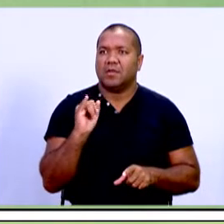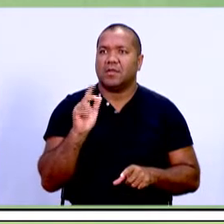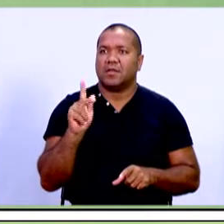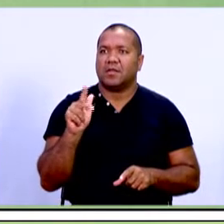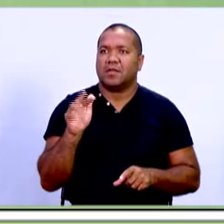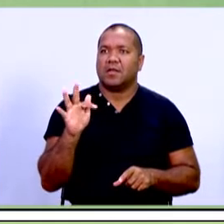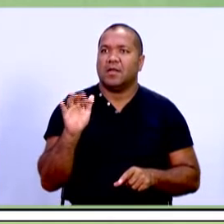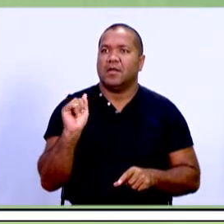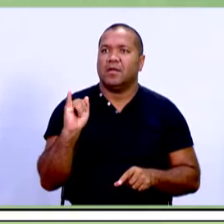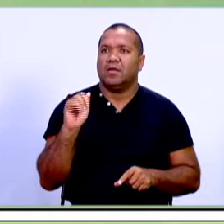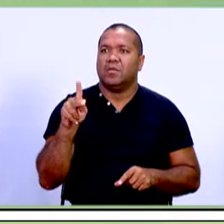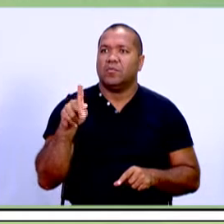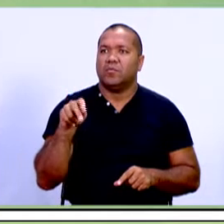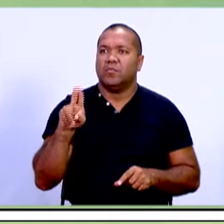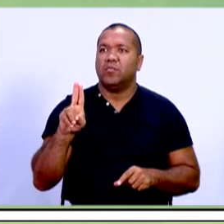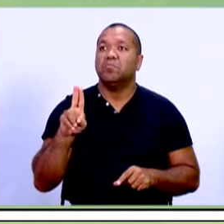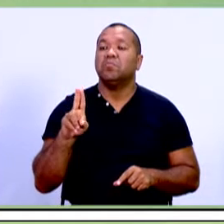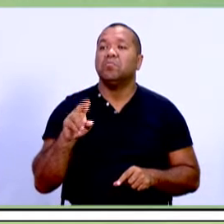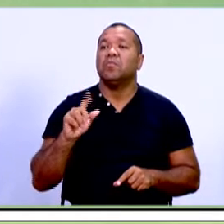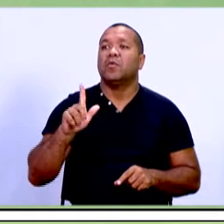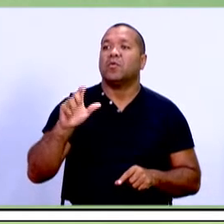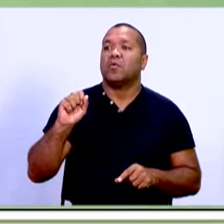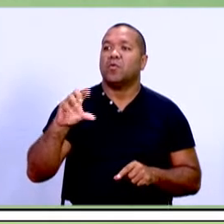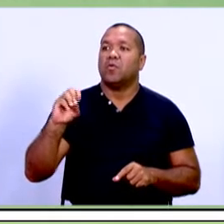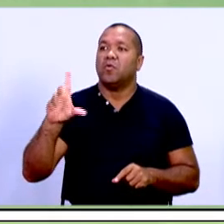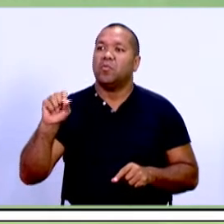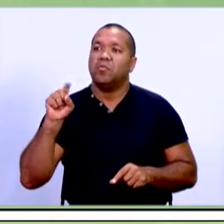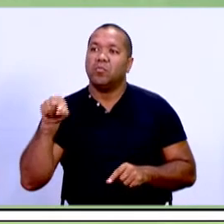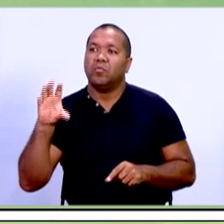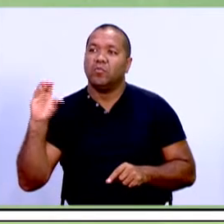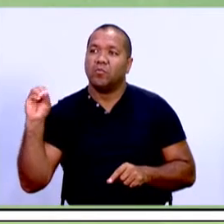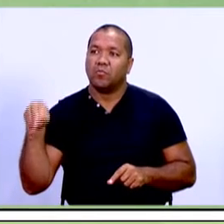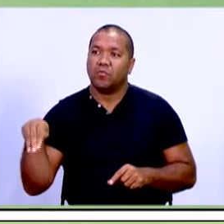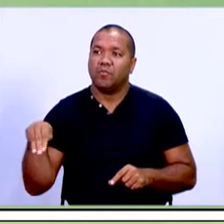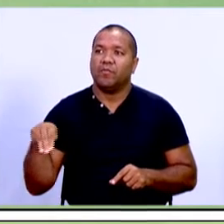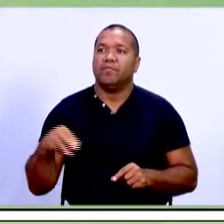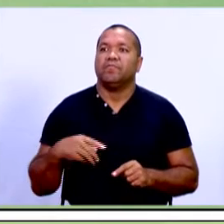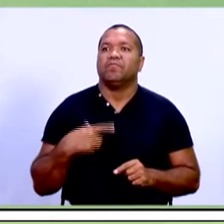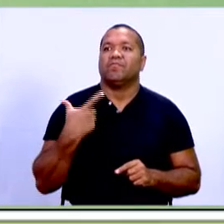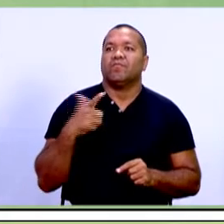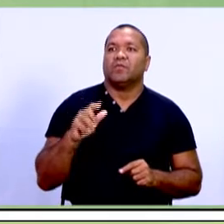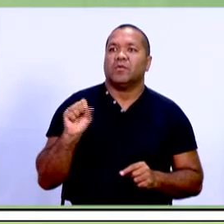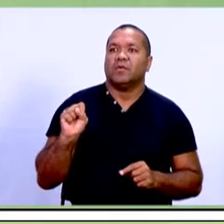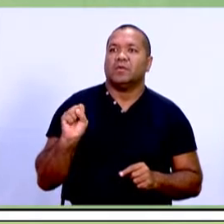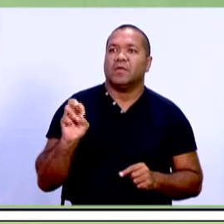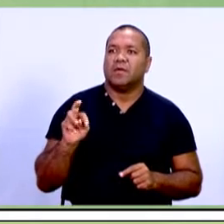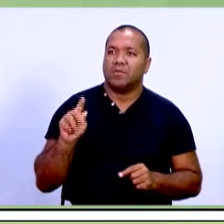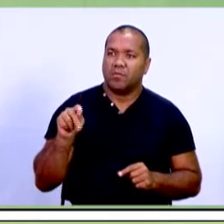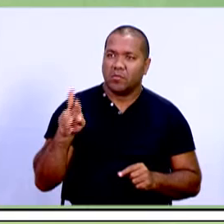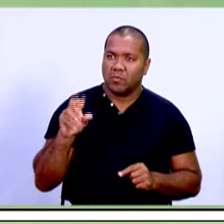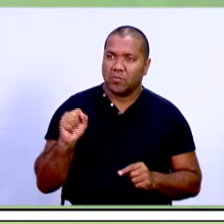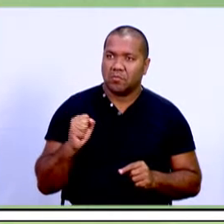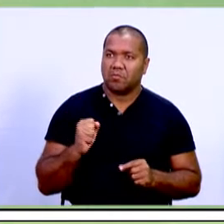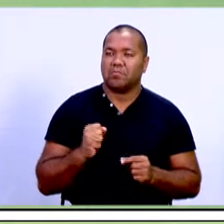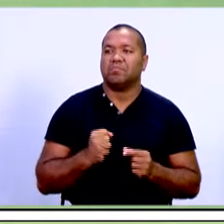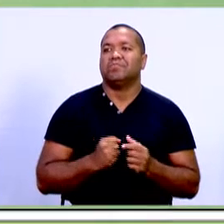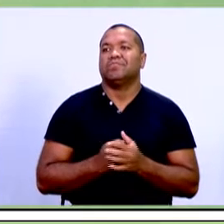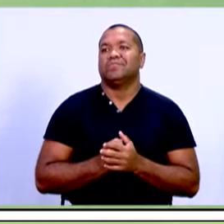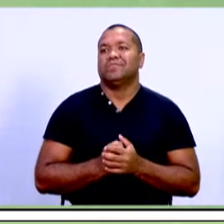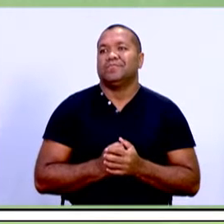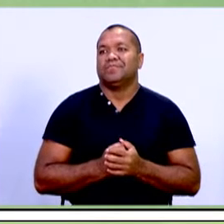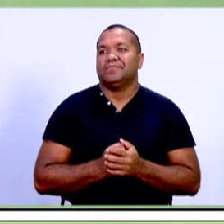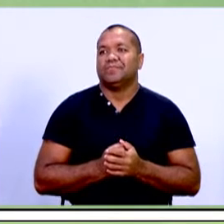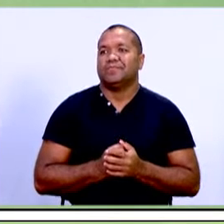aquela usina binacional, a Globo.com, o SERPRO, que é o Serviço Federal de Processamento de